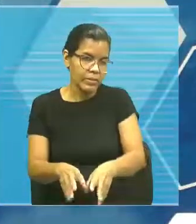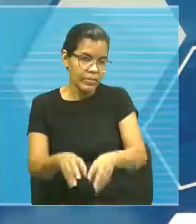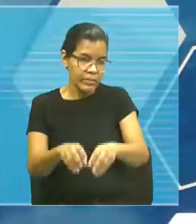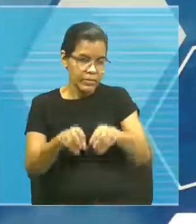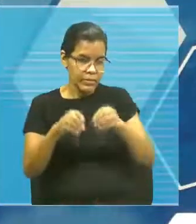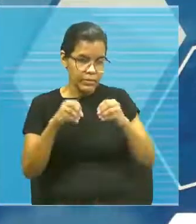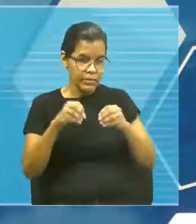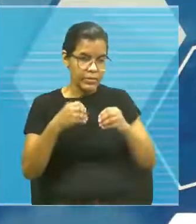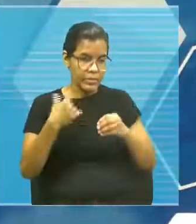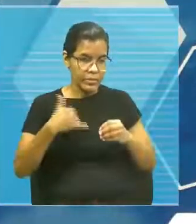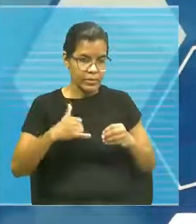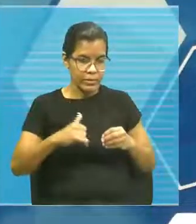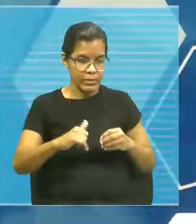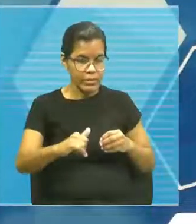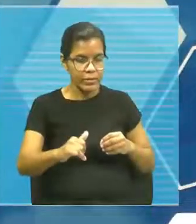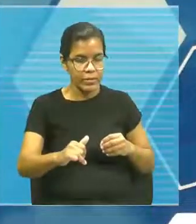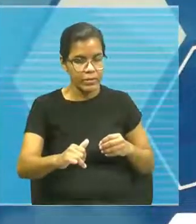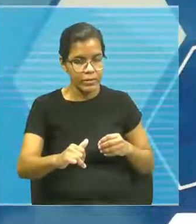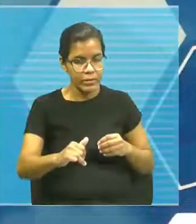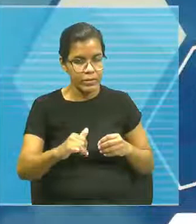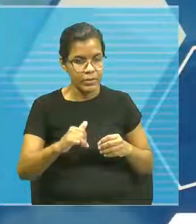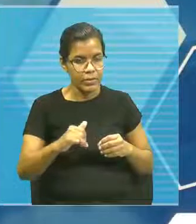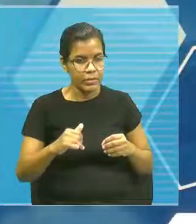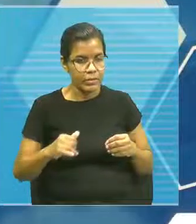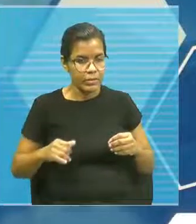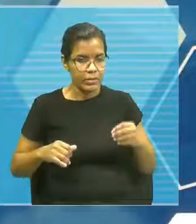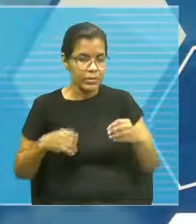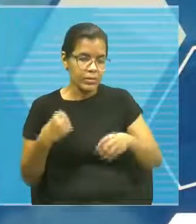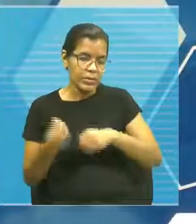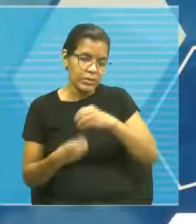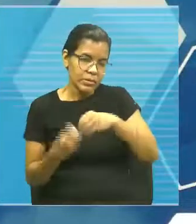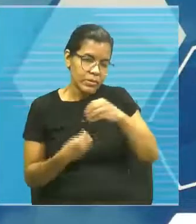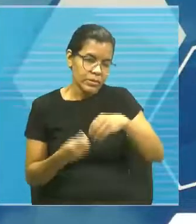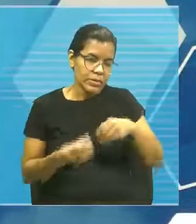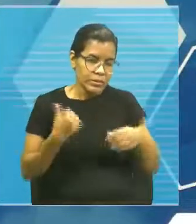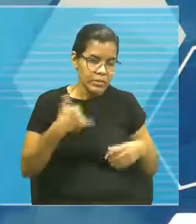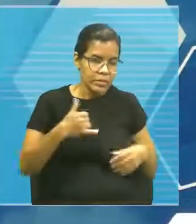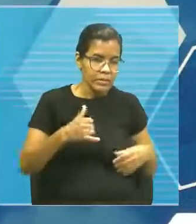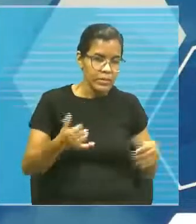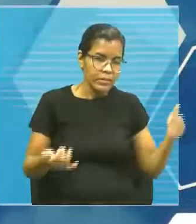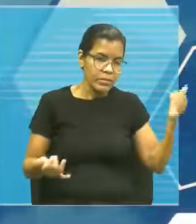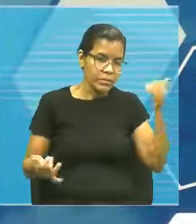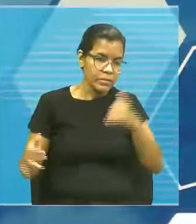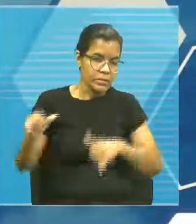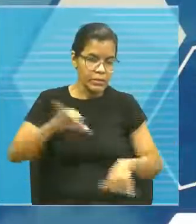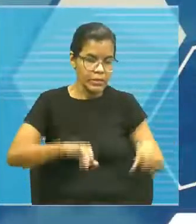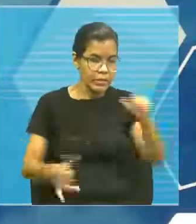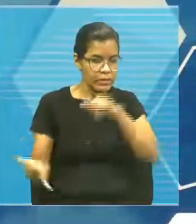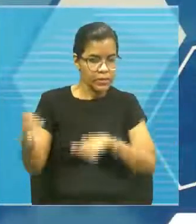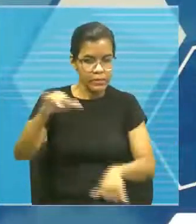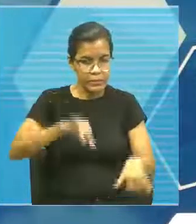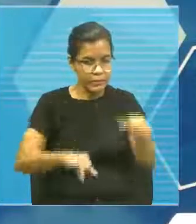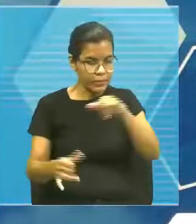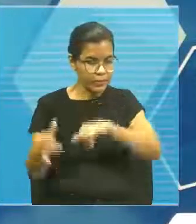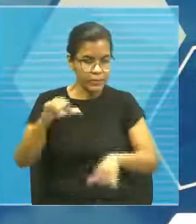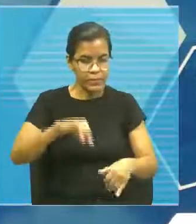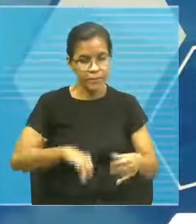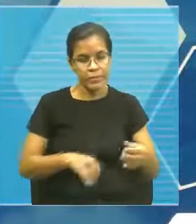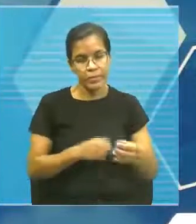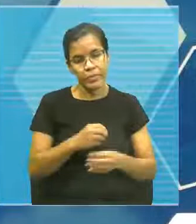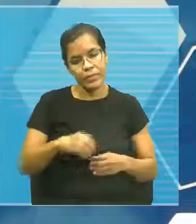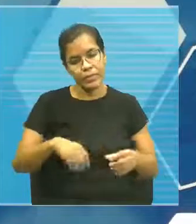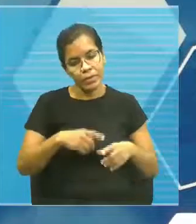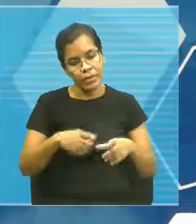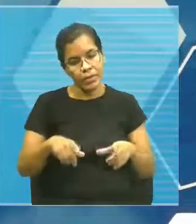energia elétrica e converter em energia química, que é para recarregar a bateria do